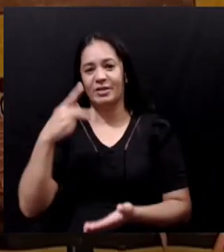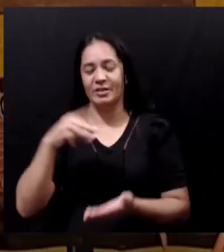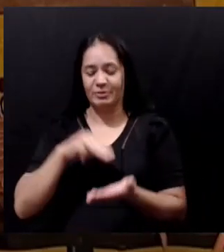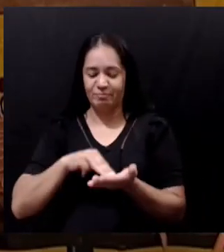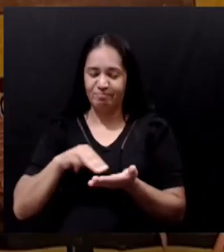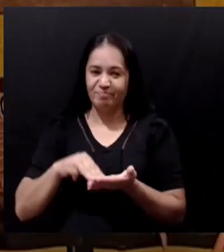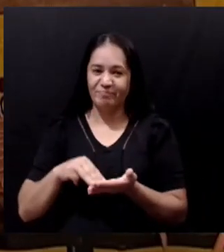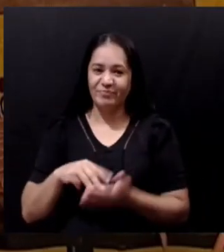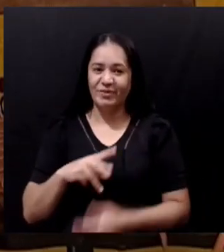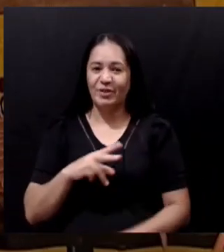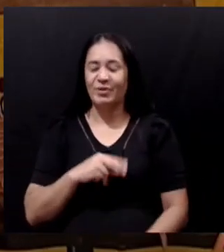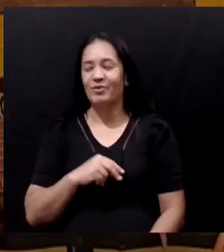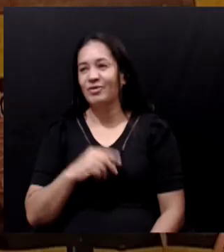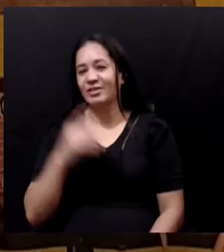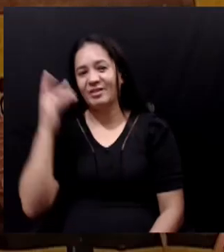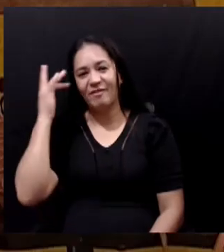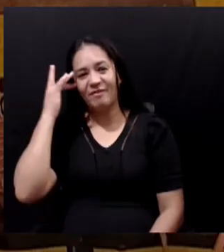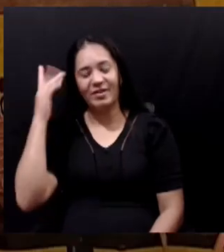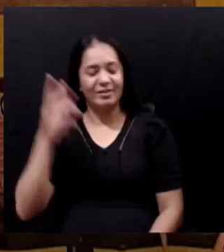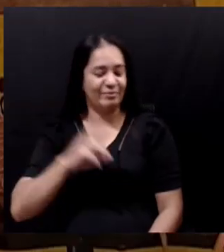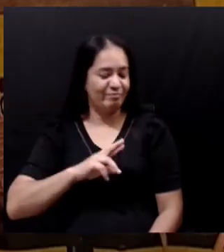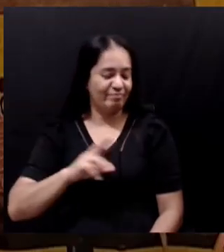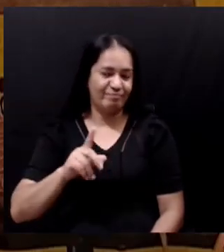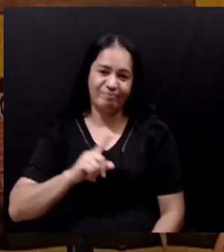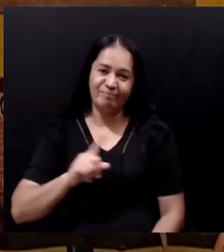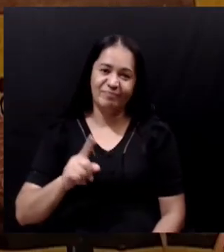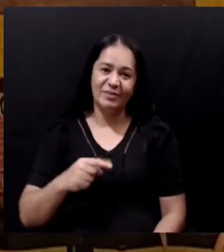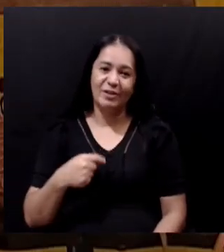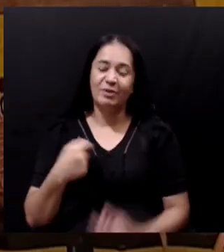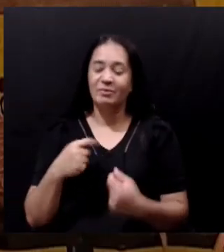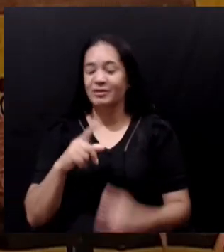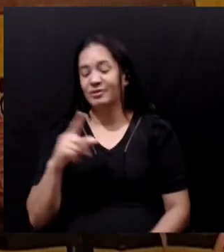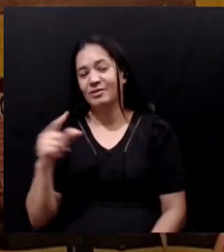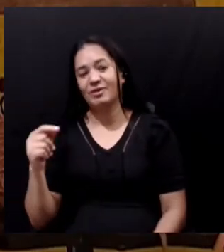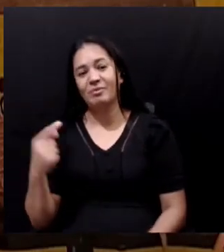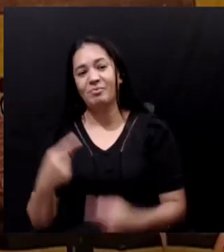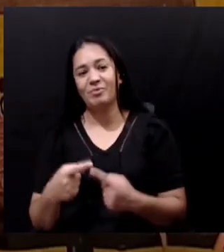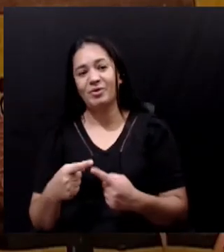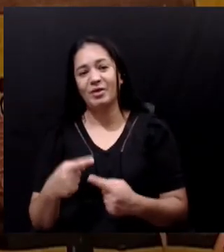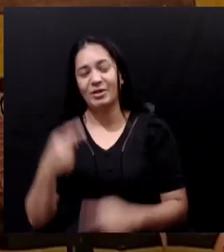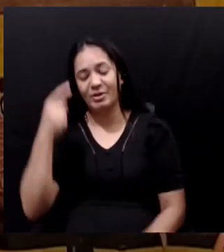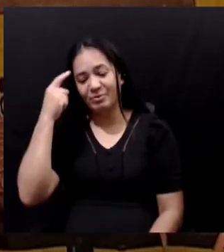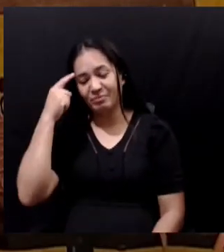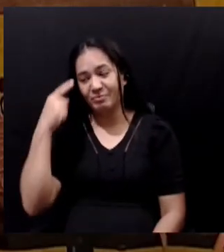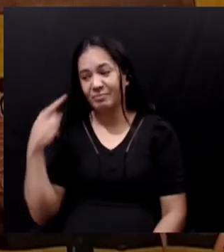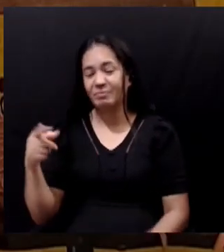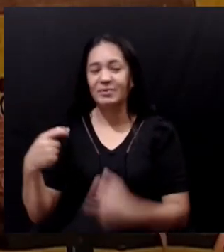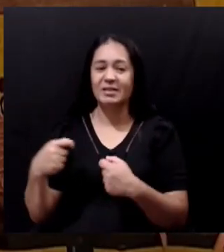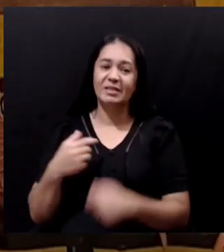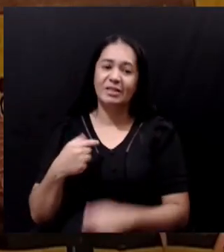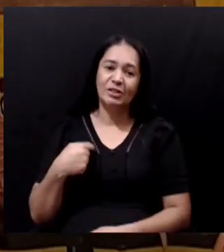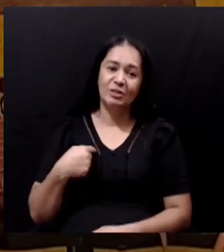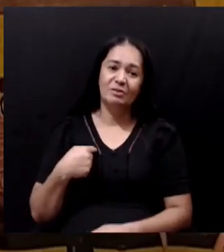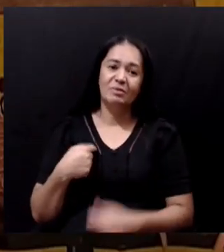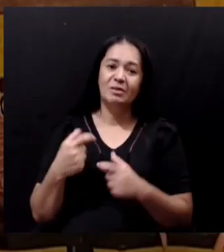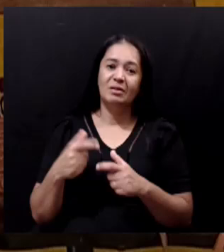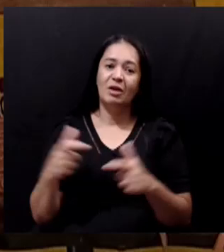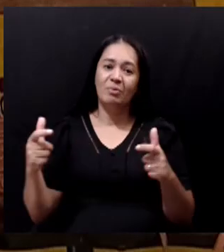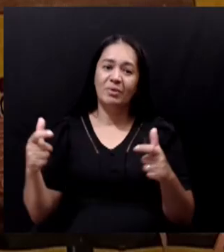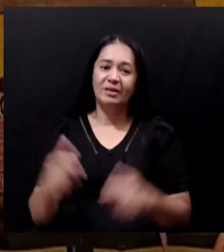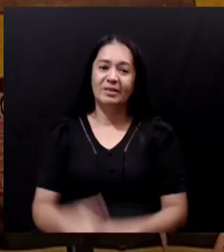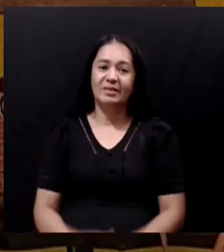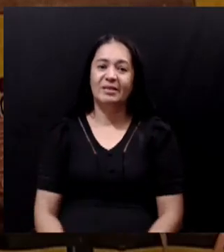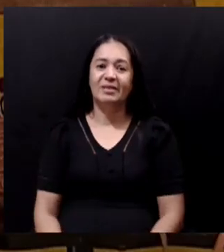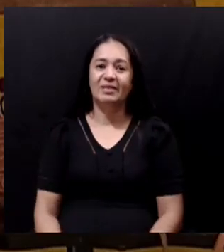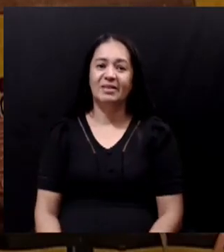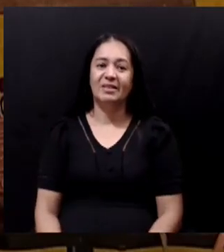fácil, eu digo, Juninho, eu vou ter que sair, cara, a Cristina está precisando de mim, o movimento está aumentando e vai precisar de mim. Aí eu falei